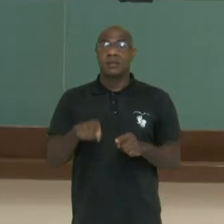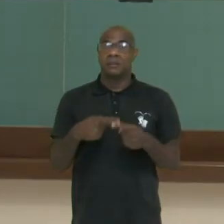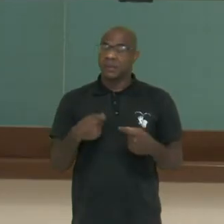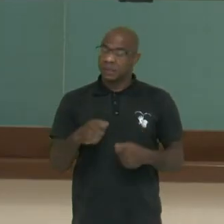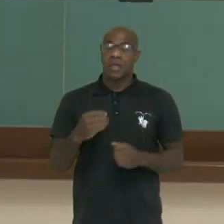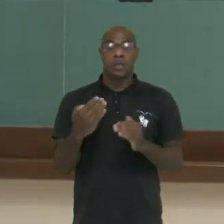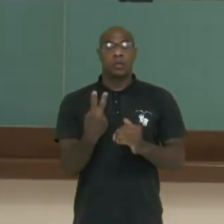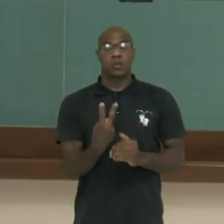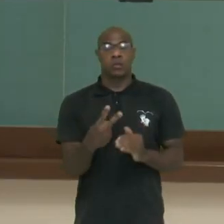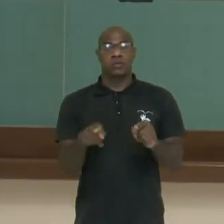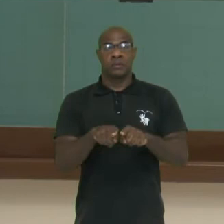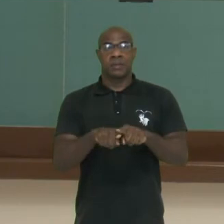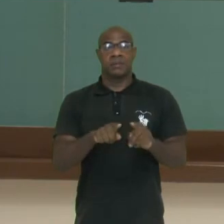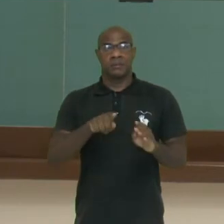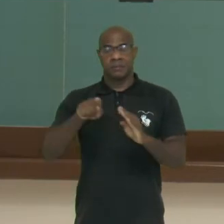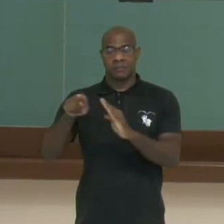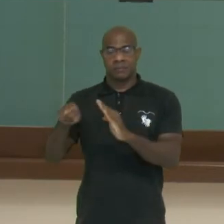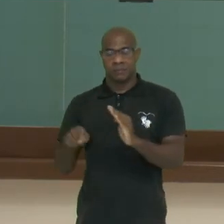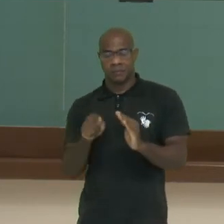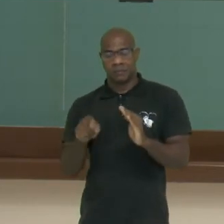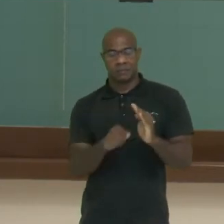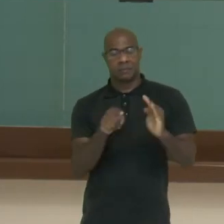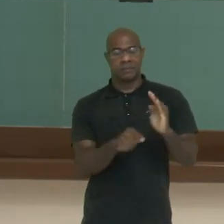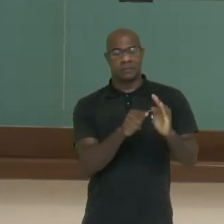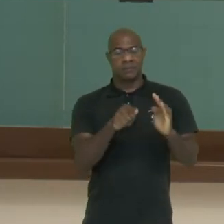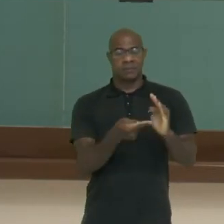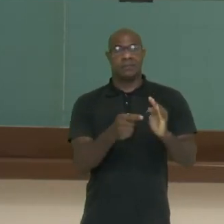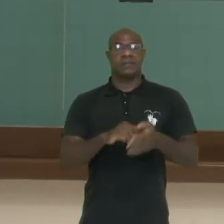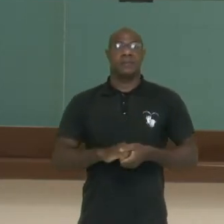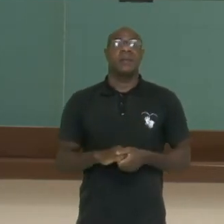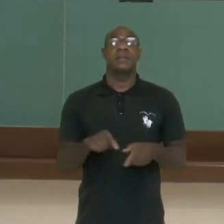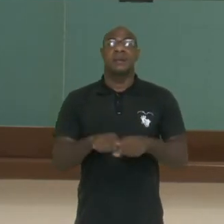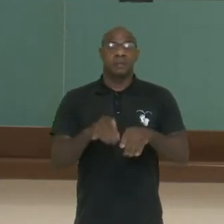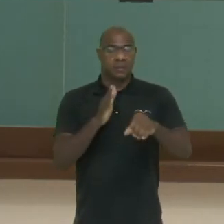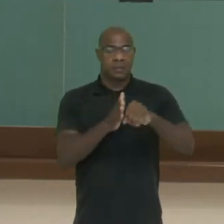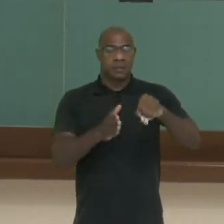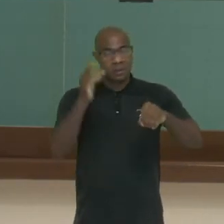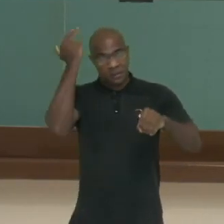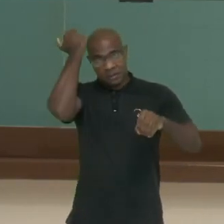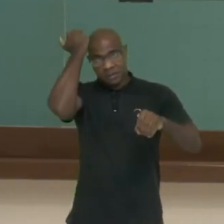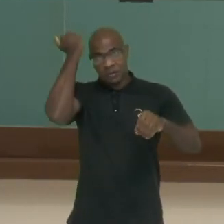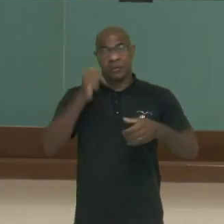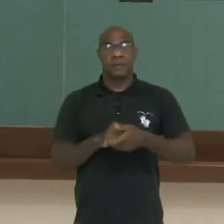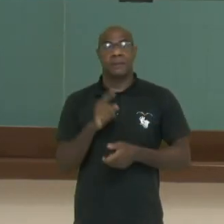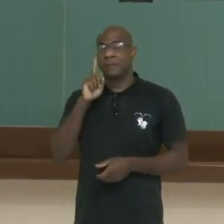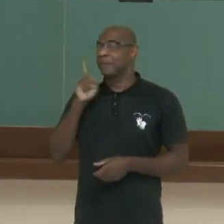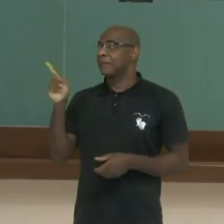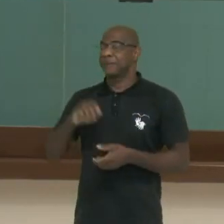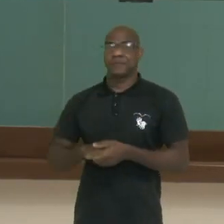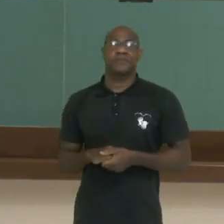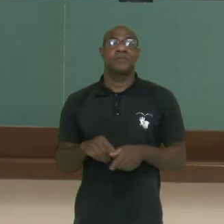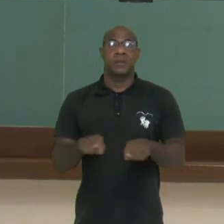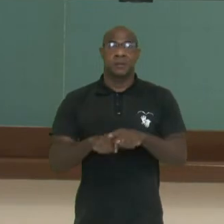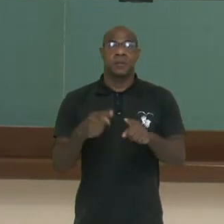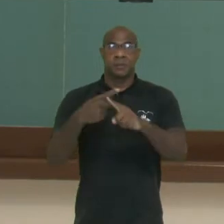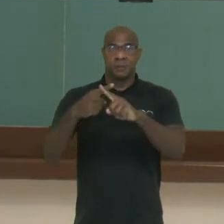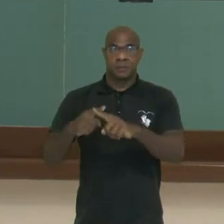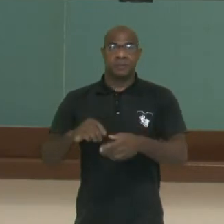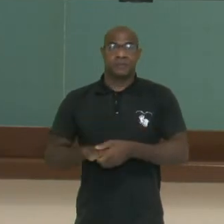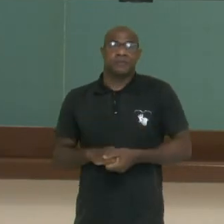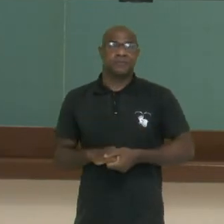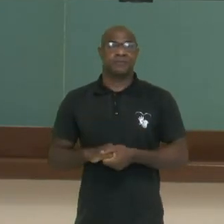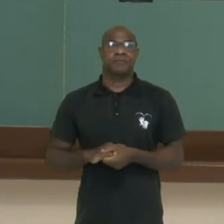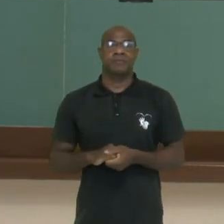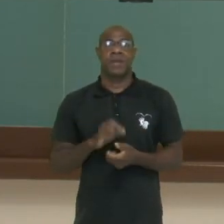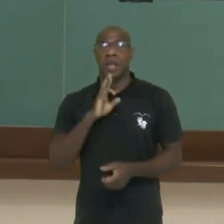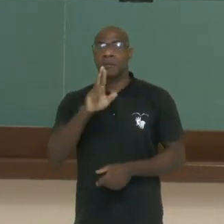tá bom? E, por fim, a gente tem a cenoura, né? Que a gente vai multiplicar por 2 também. 2 vezes ali 1,77 vai